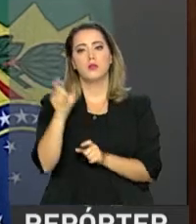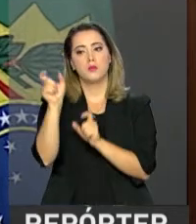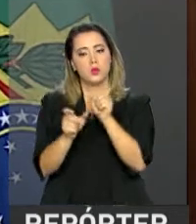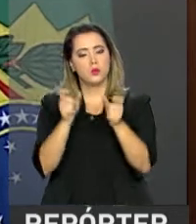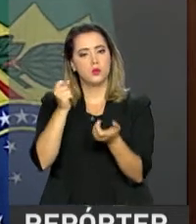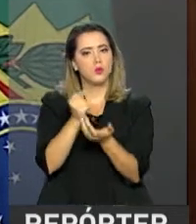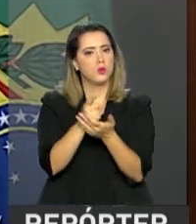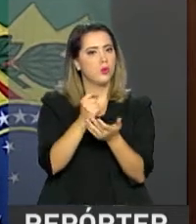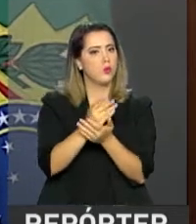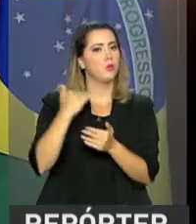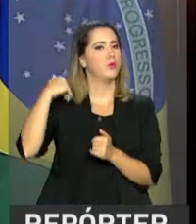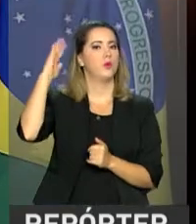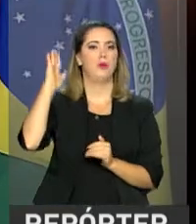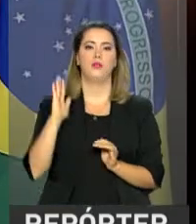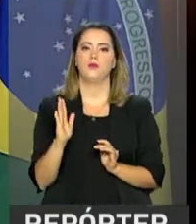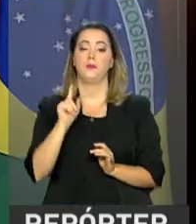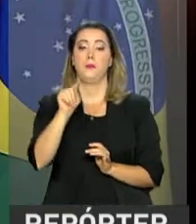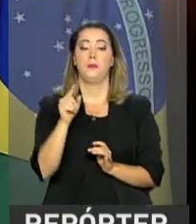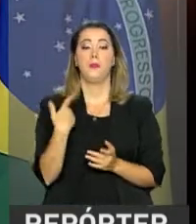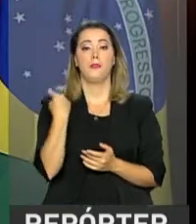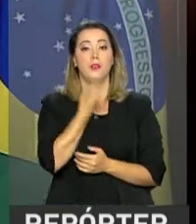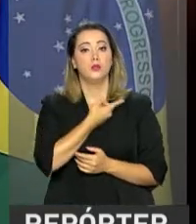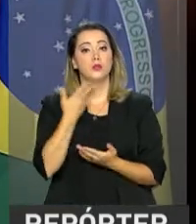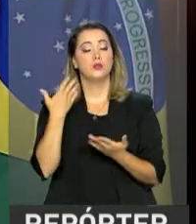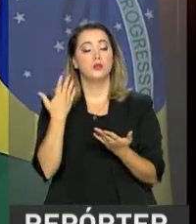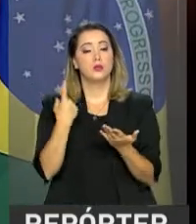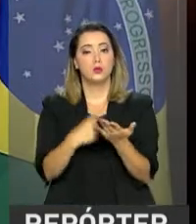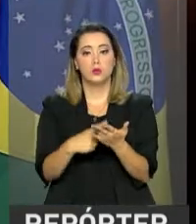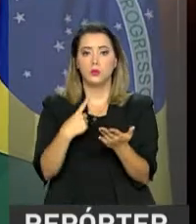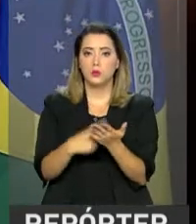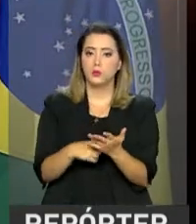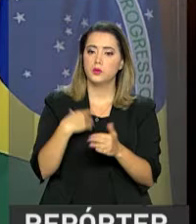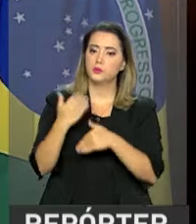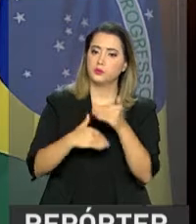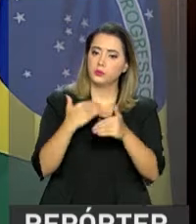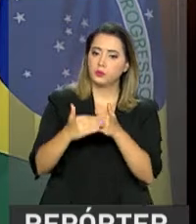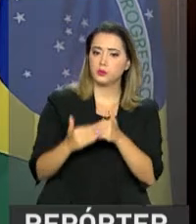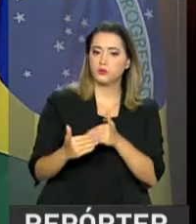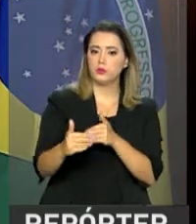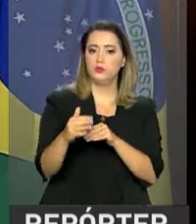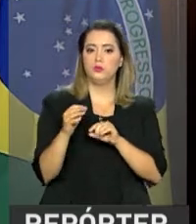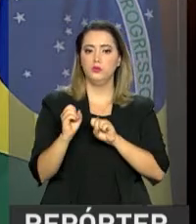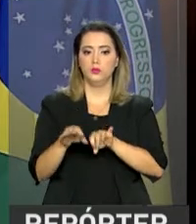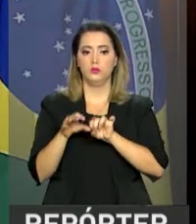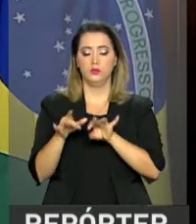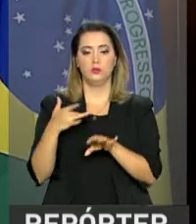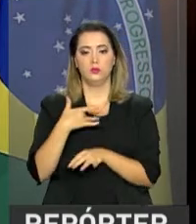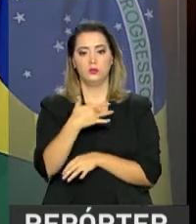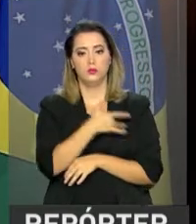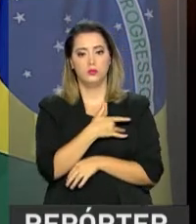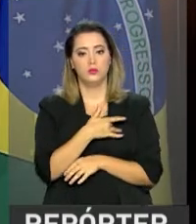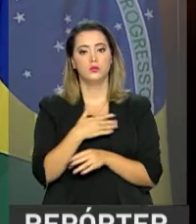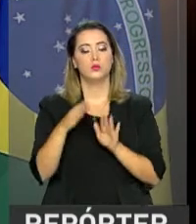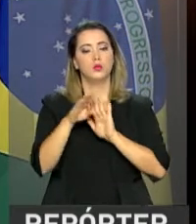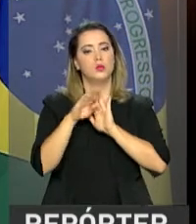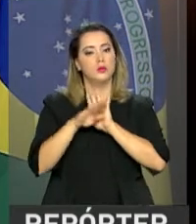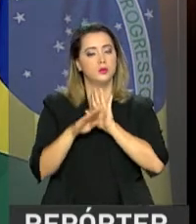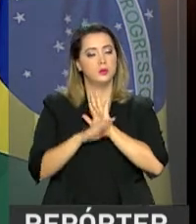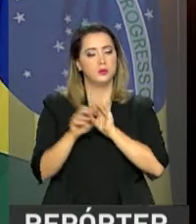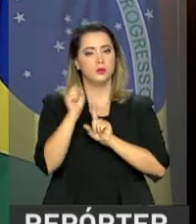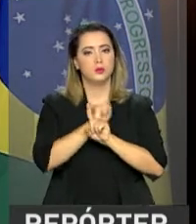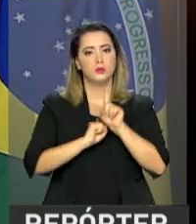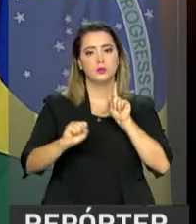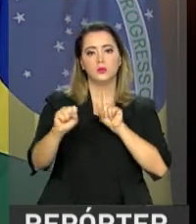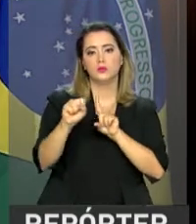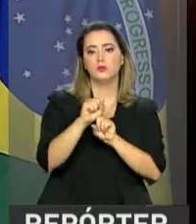está crescendo estamos consolidando avanços na educação e na saúde os programas sociais